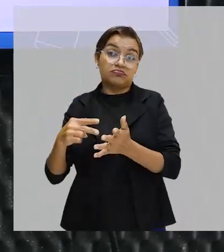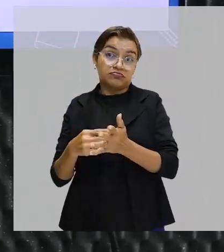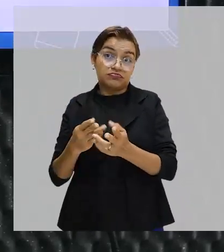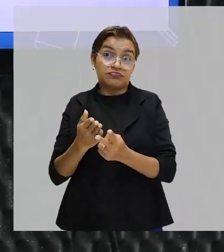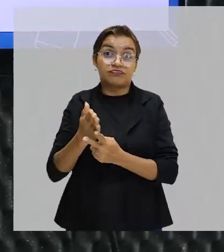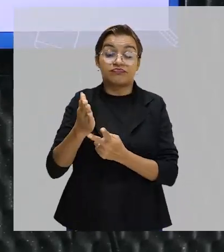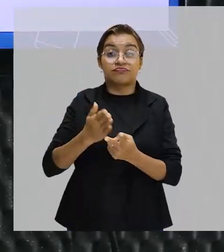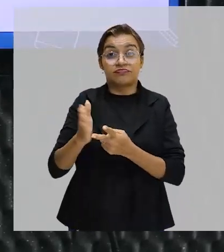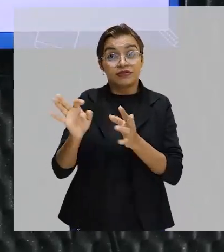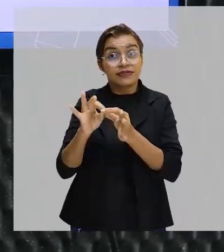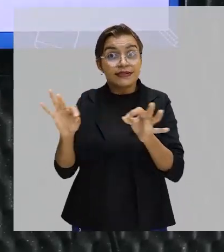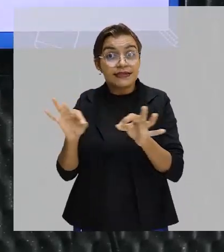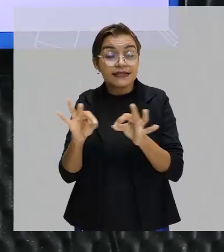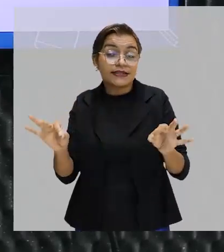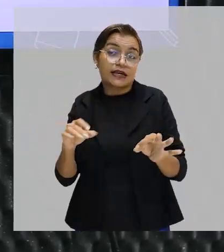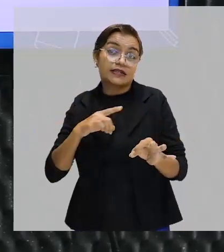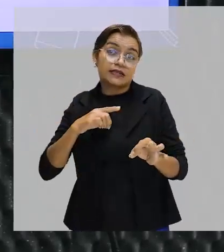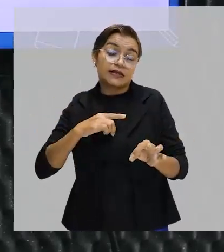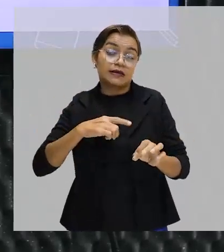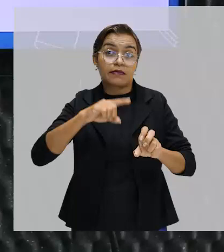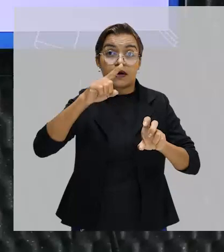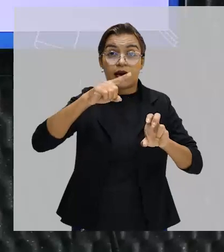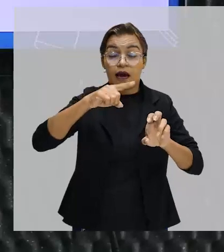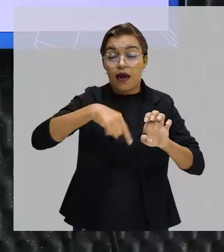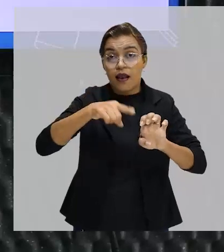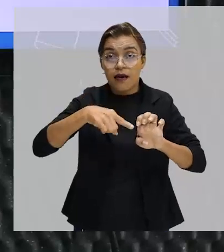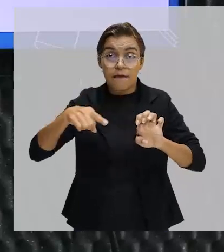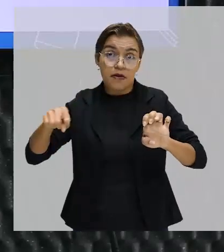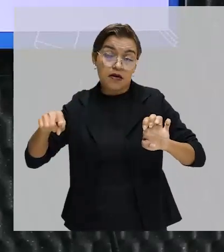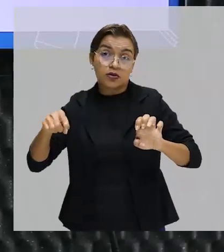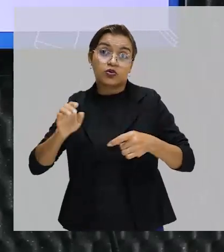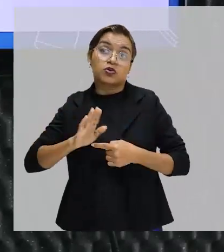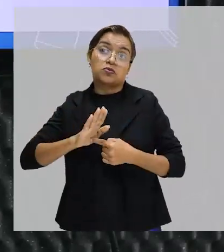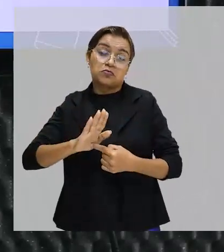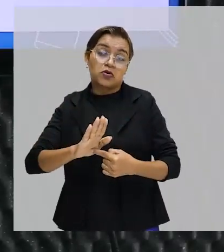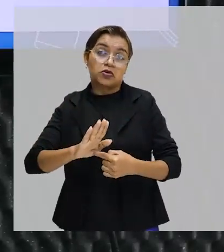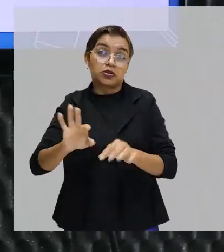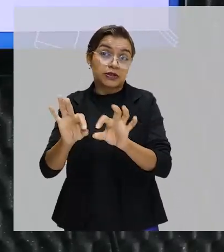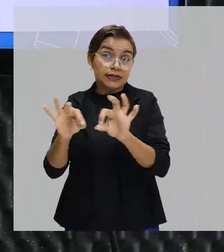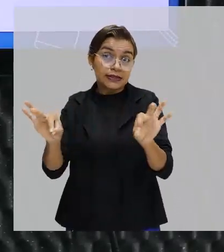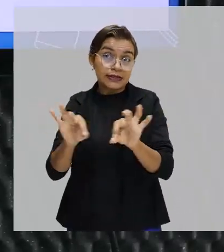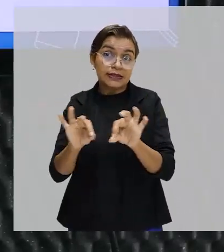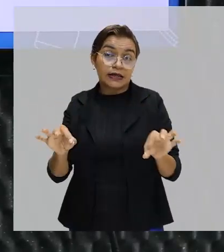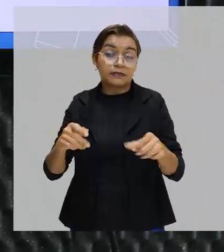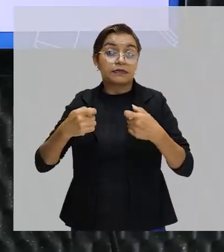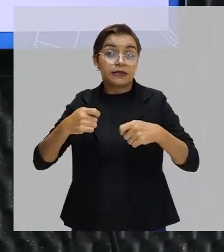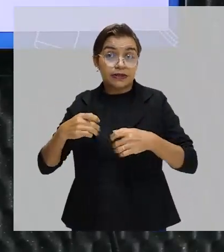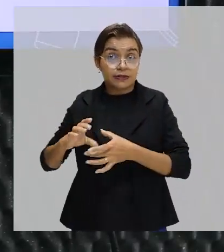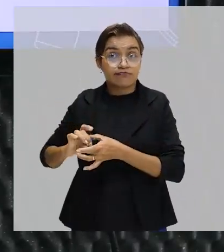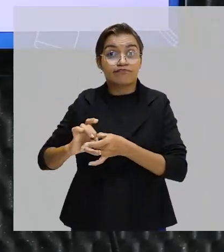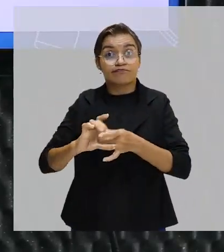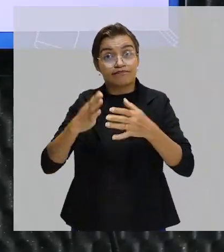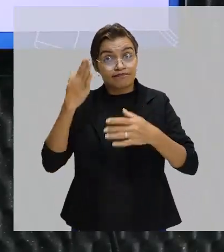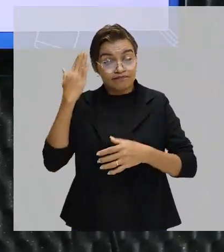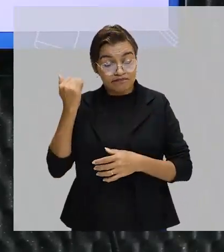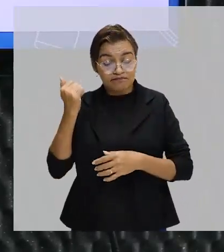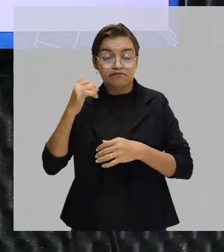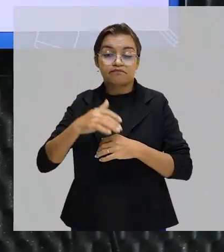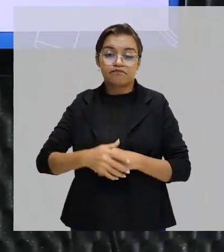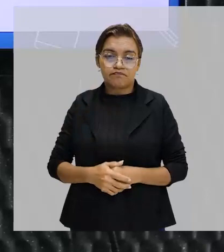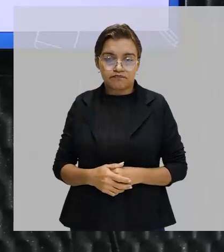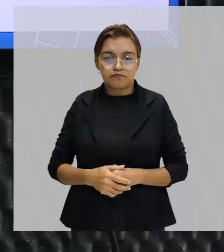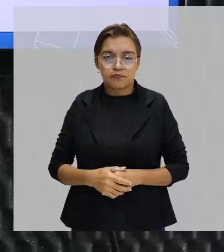sintática, né? Mais relacionada aí aos elementos que foram colocados relacionados à sintaxe. A